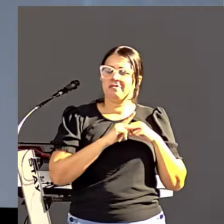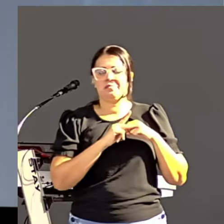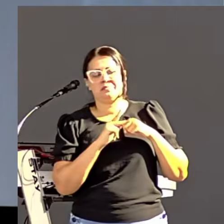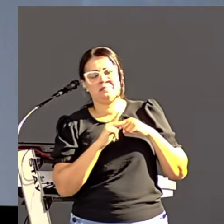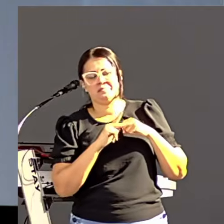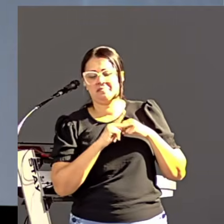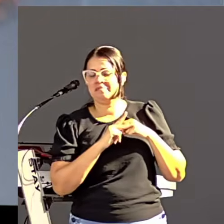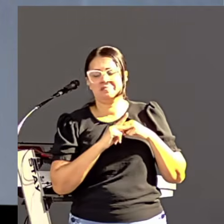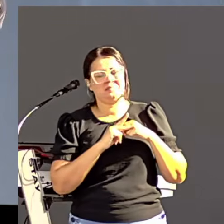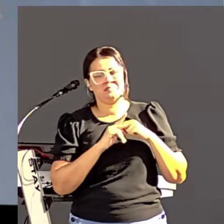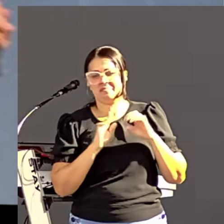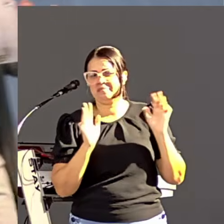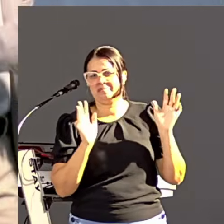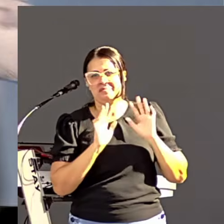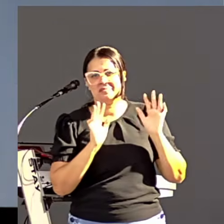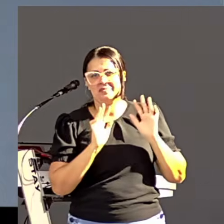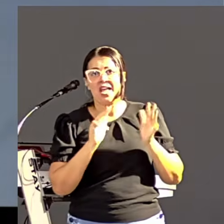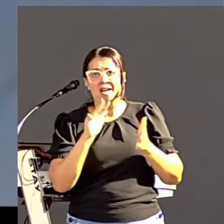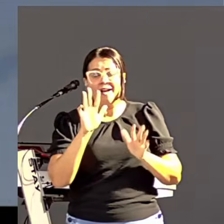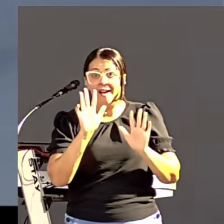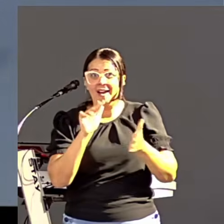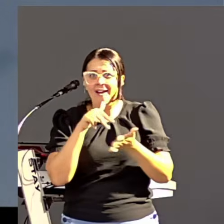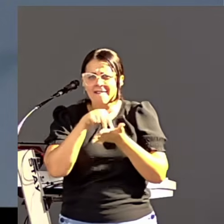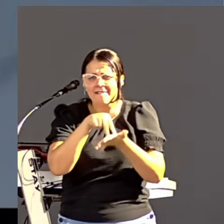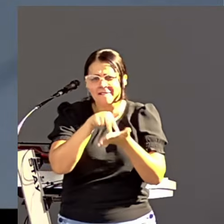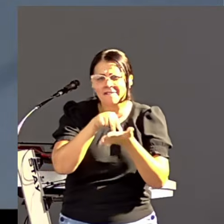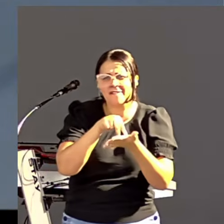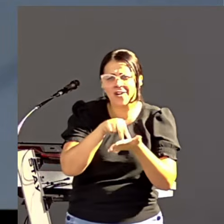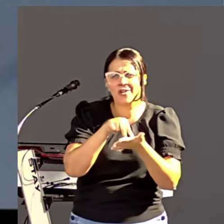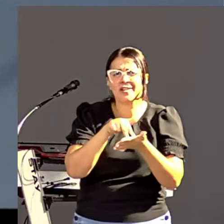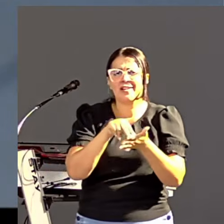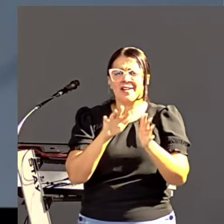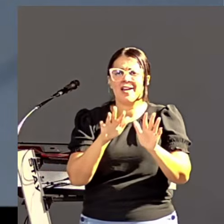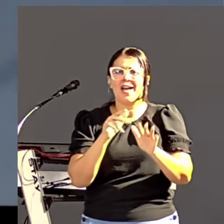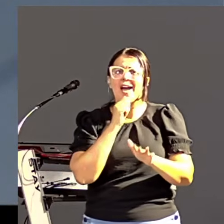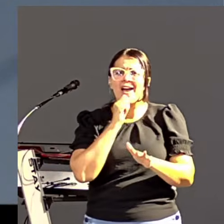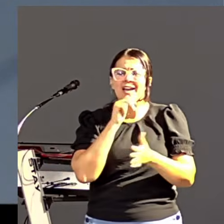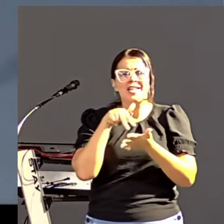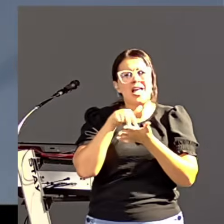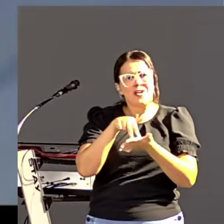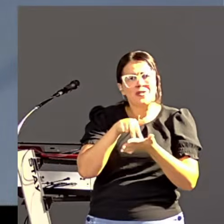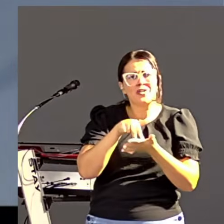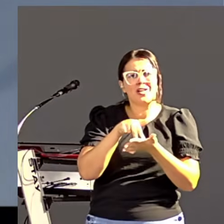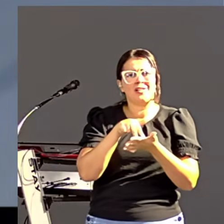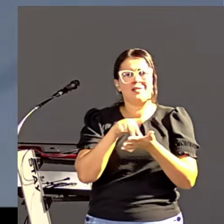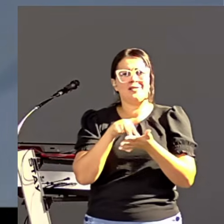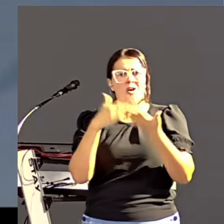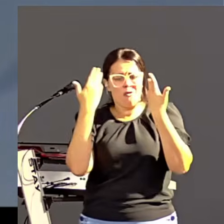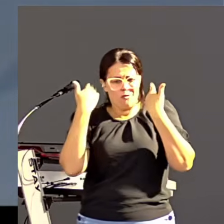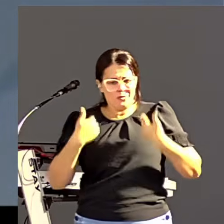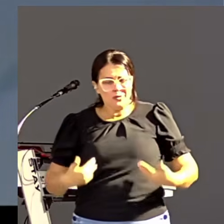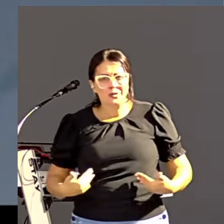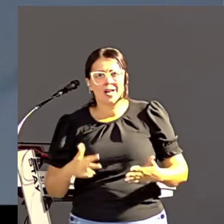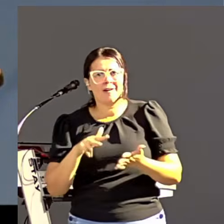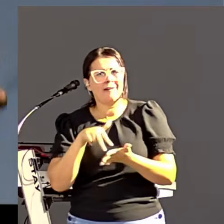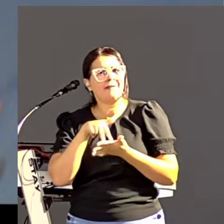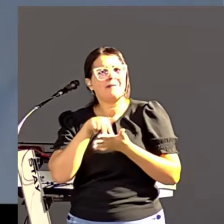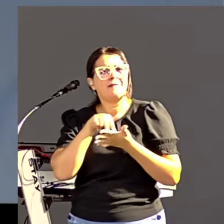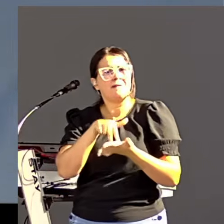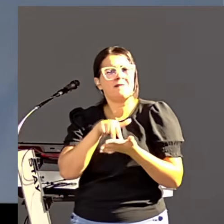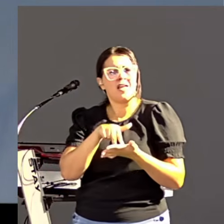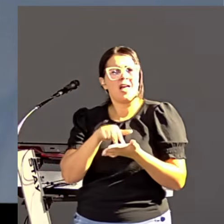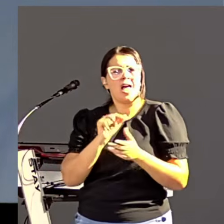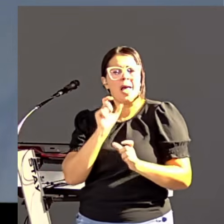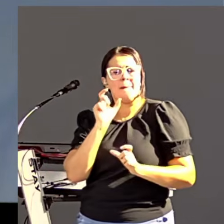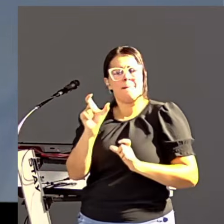Pedro. Ele ainda estava forte, ele ainda era fortaleza. Ele era fortaleza no gesto e ele era fortaleza